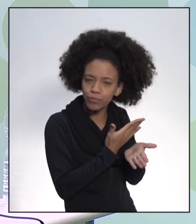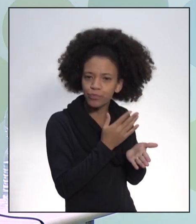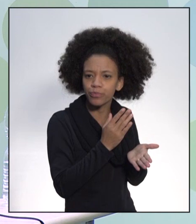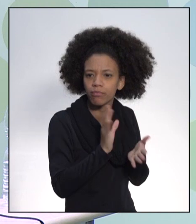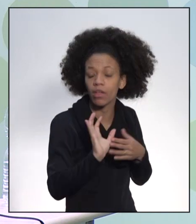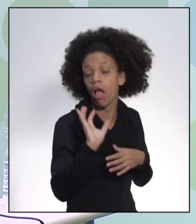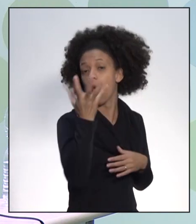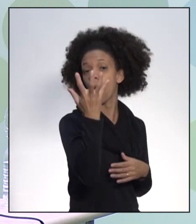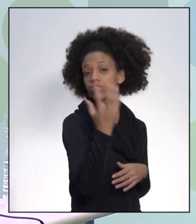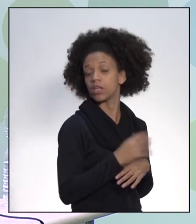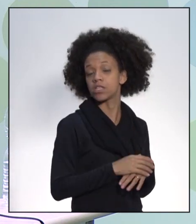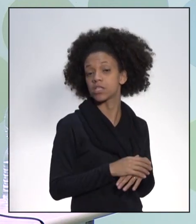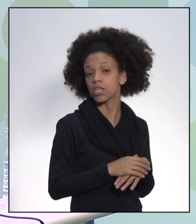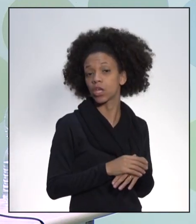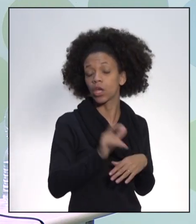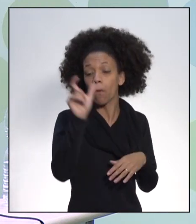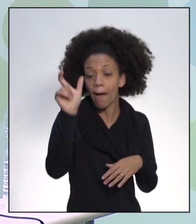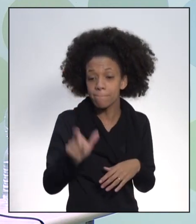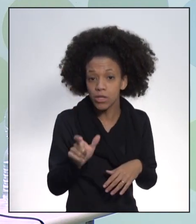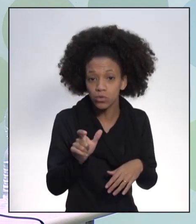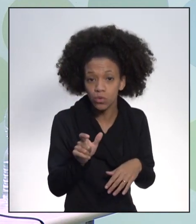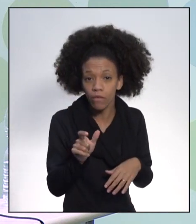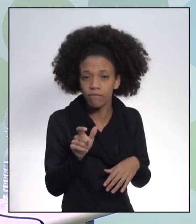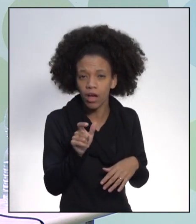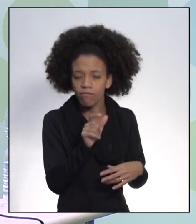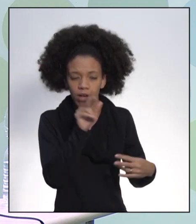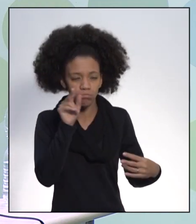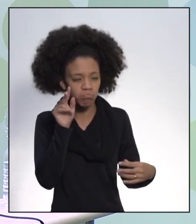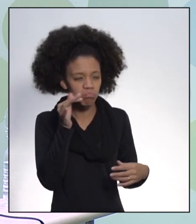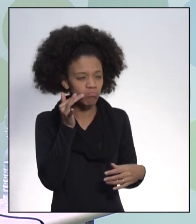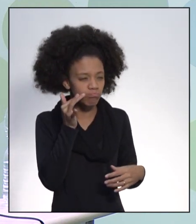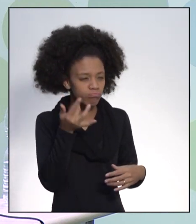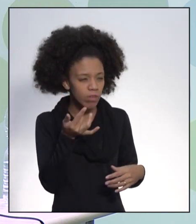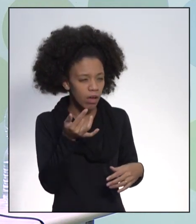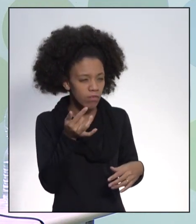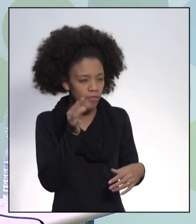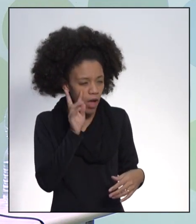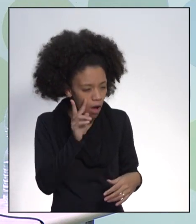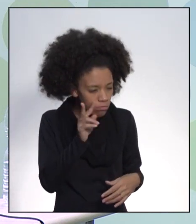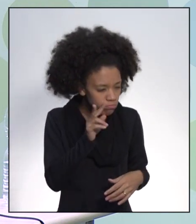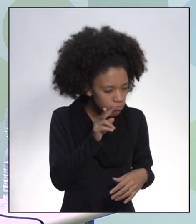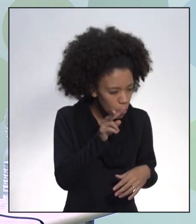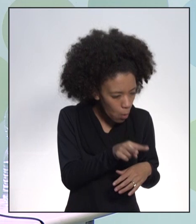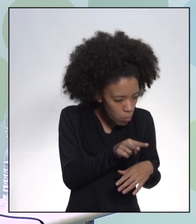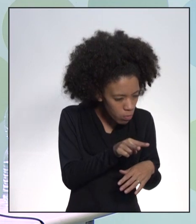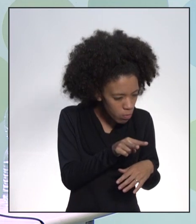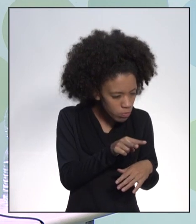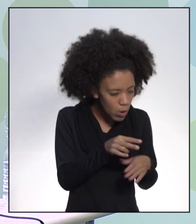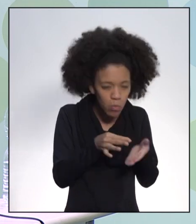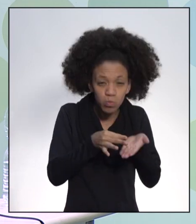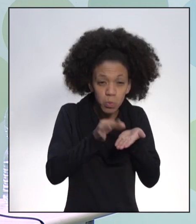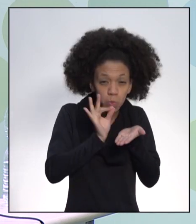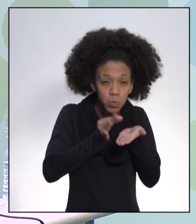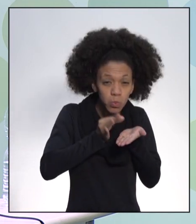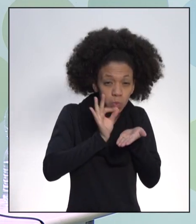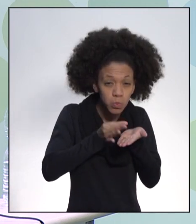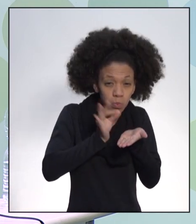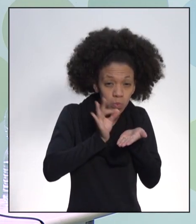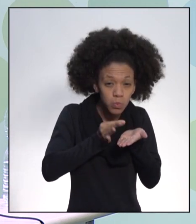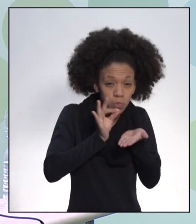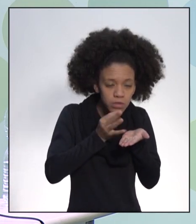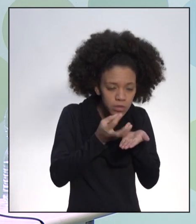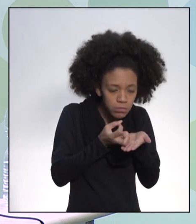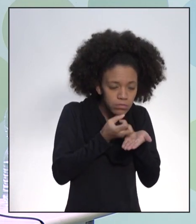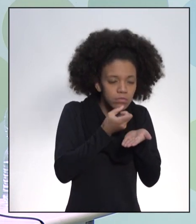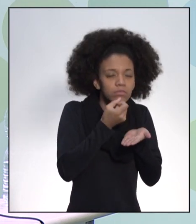que o personagem ele vai molhar um doce chamado Madeleine num chá, né? E o